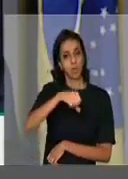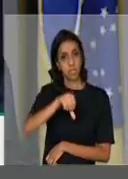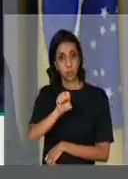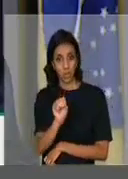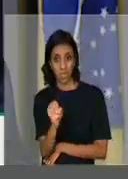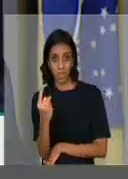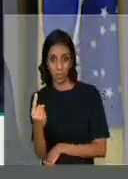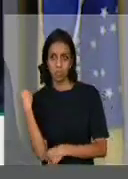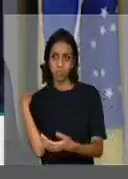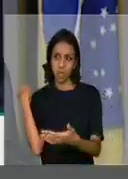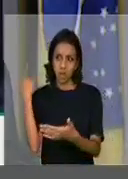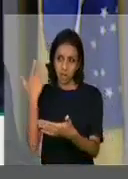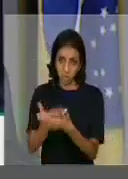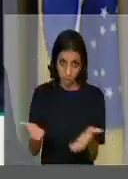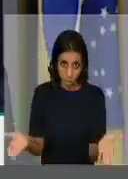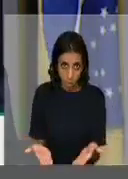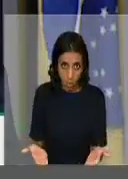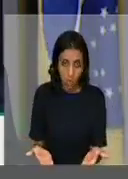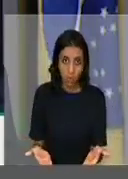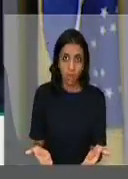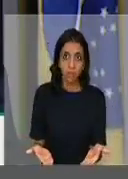1981 até agora,